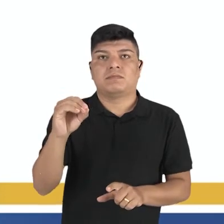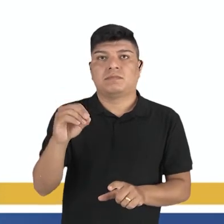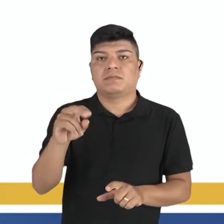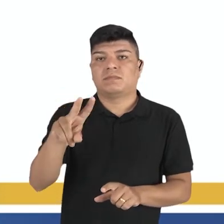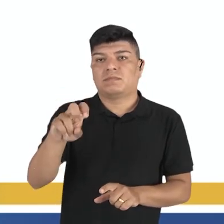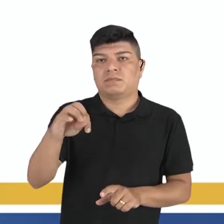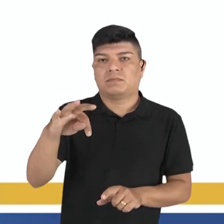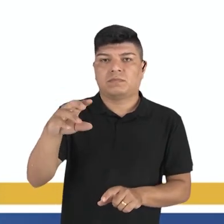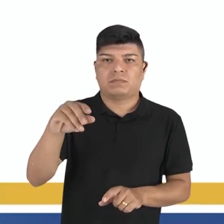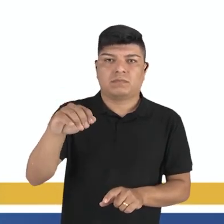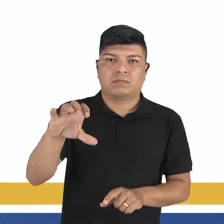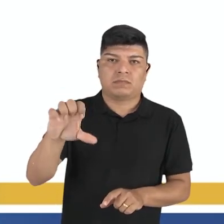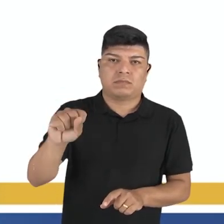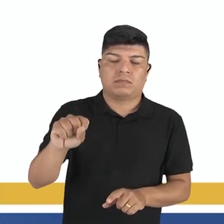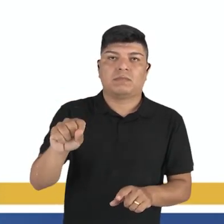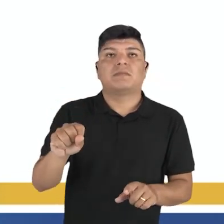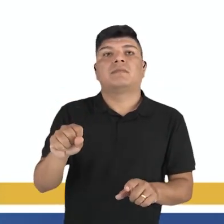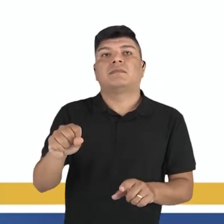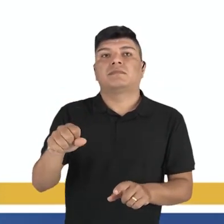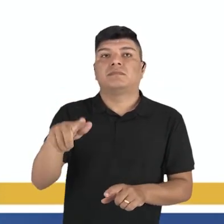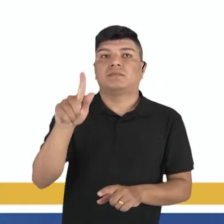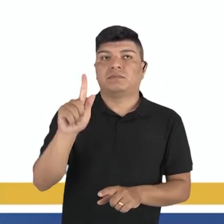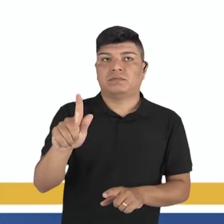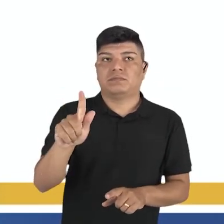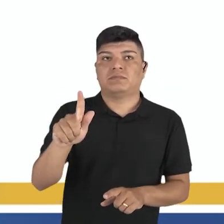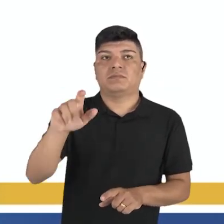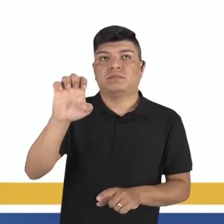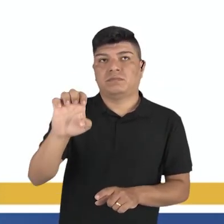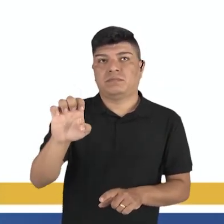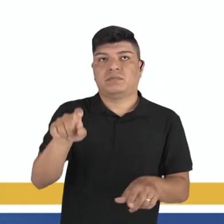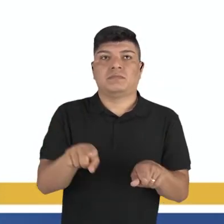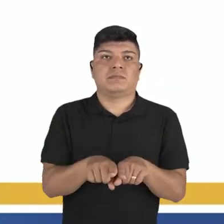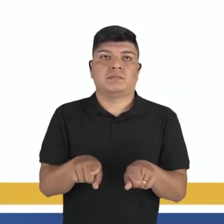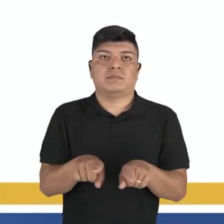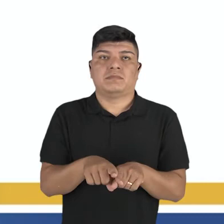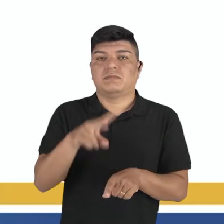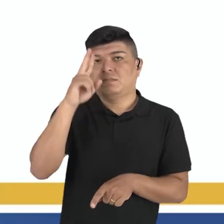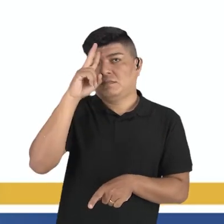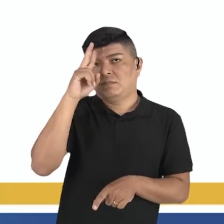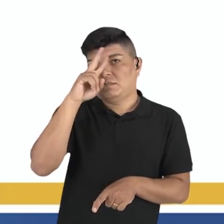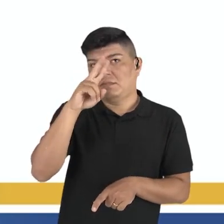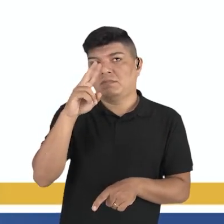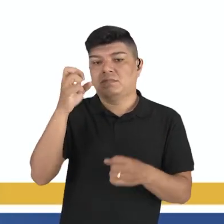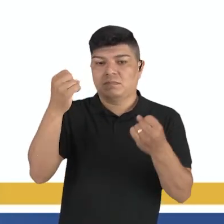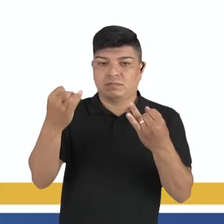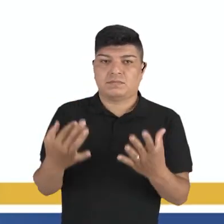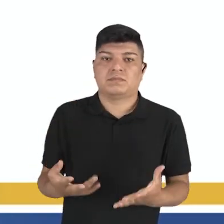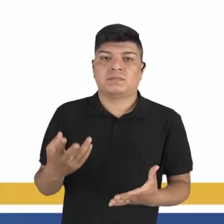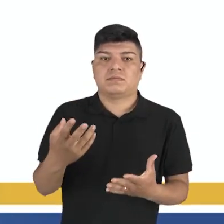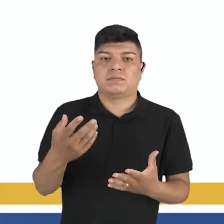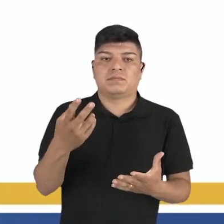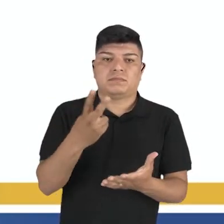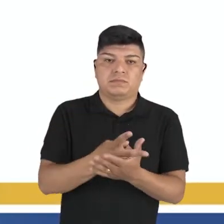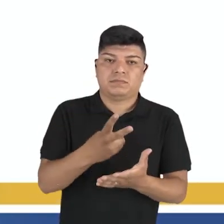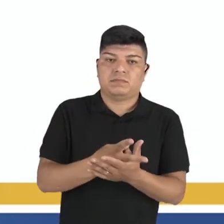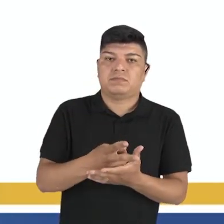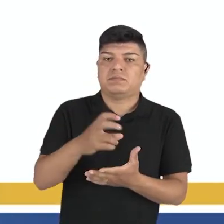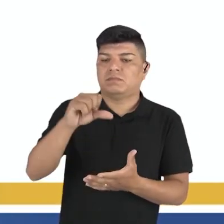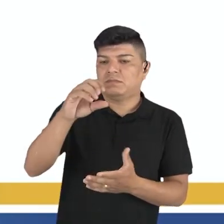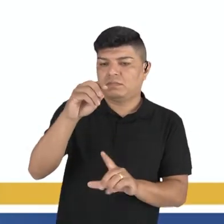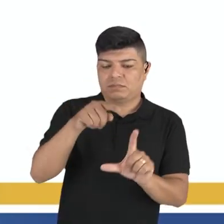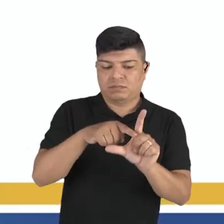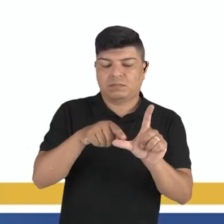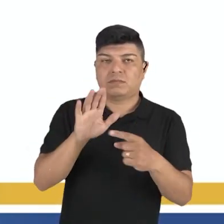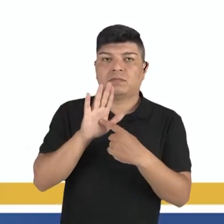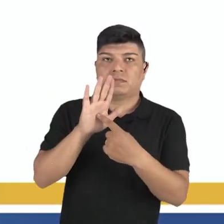vértice G, já é óbvio, e no vértice E. Lembra que eu acabei de falar? Nem sempre um ângulo de 90 graus ele vai